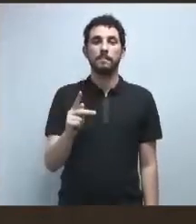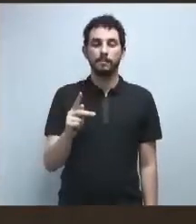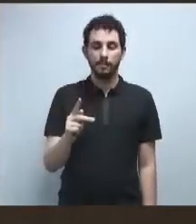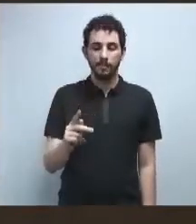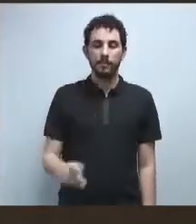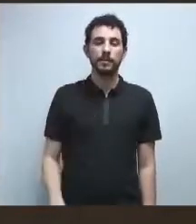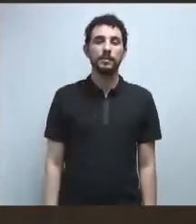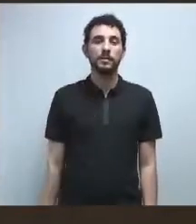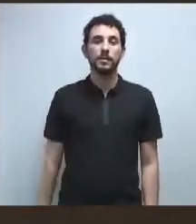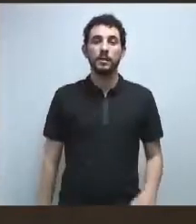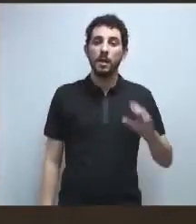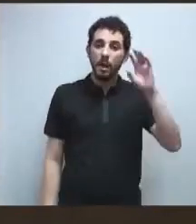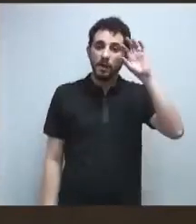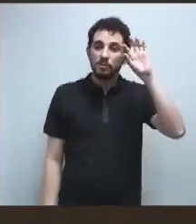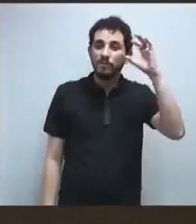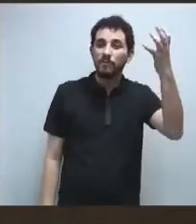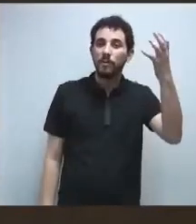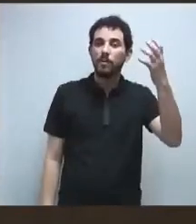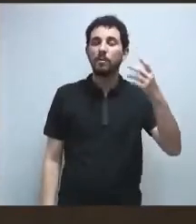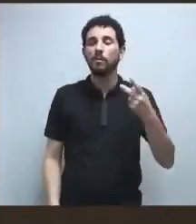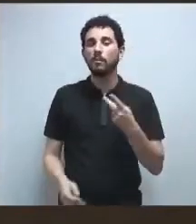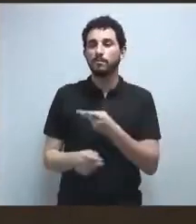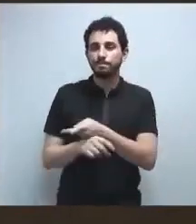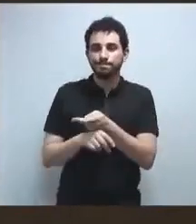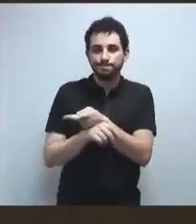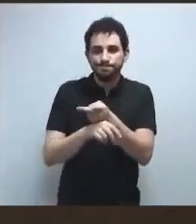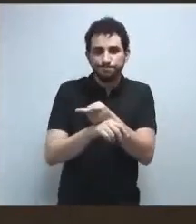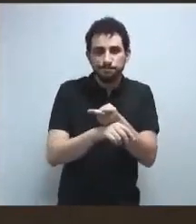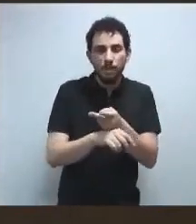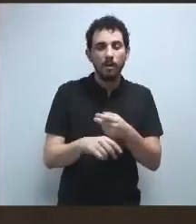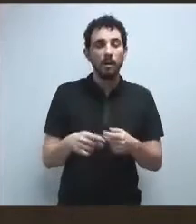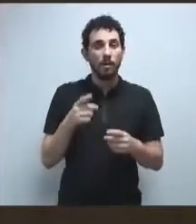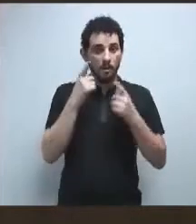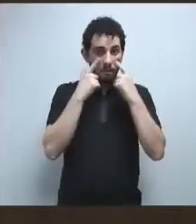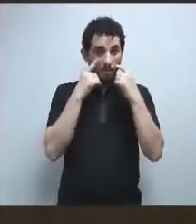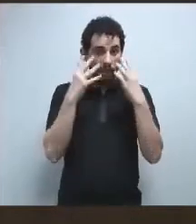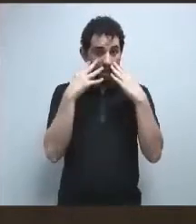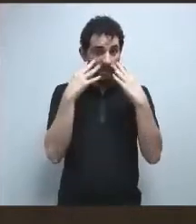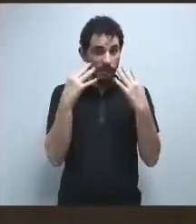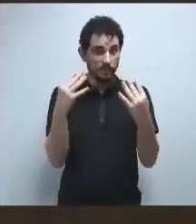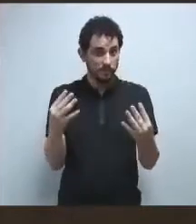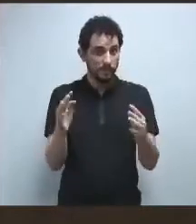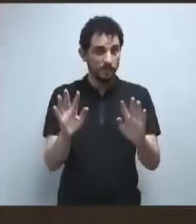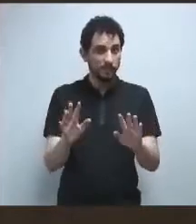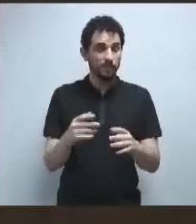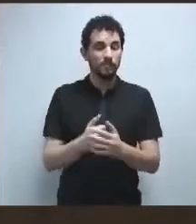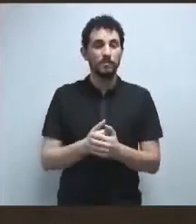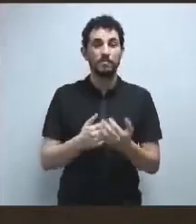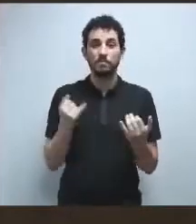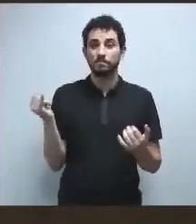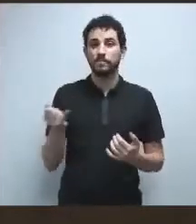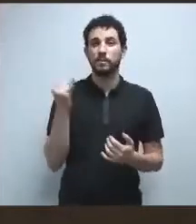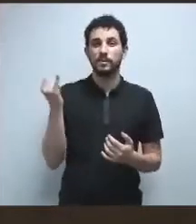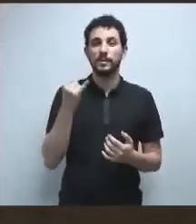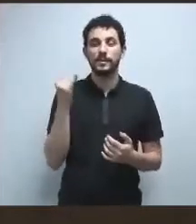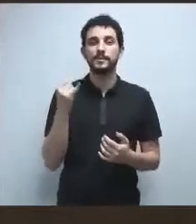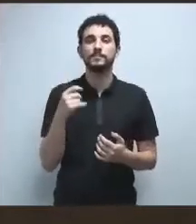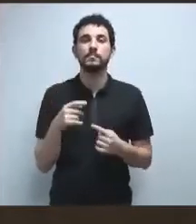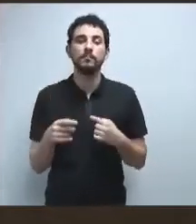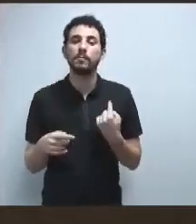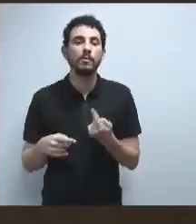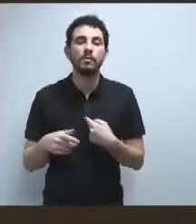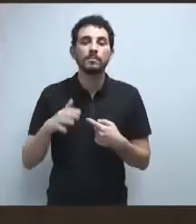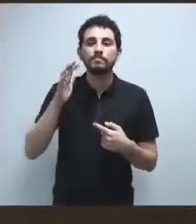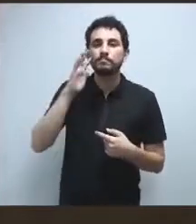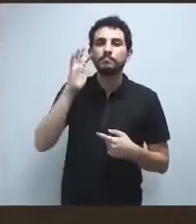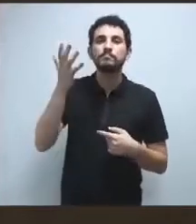resolvemos buscar e eu chamo a atenção dos senhores pra isso agora que é da maior importância nós resolvemos